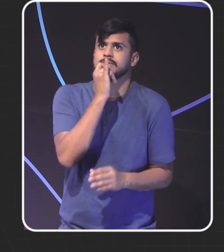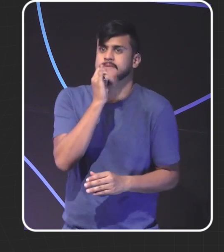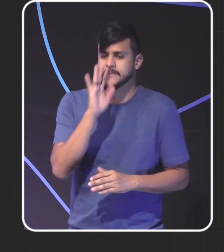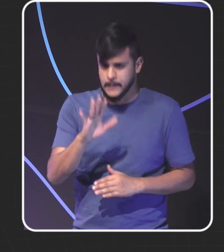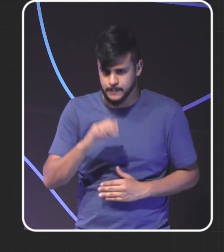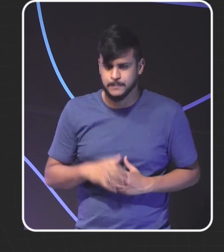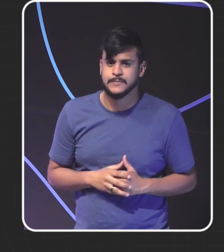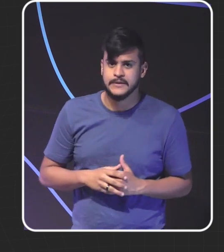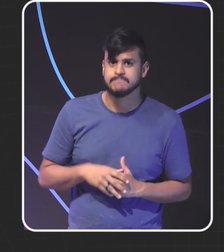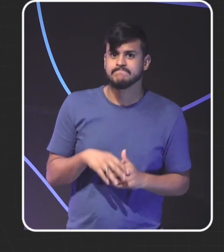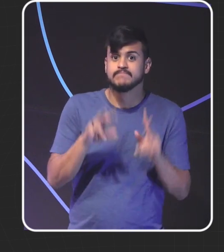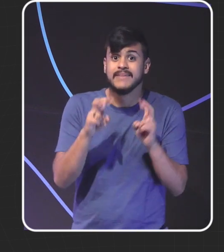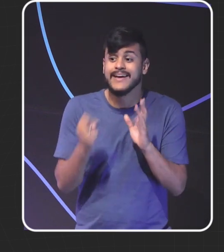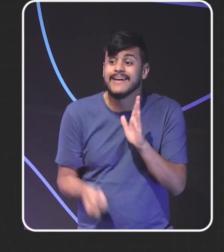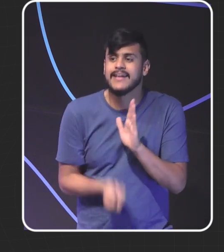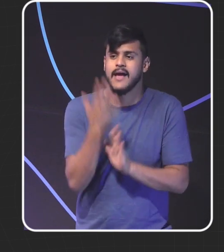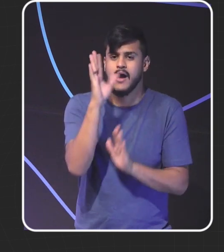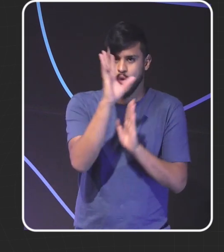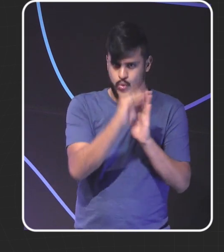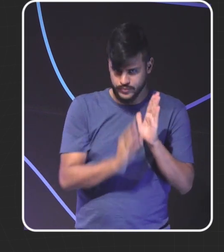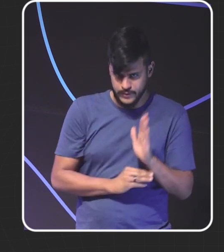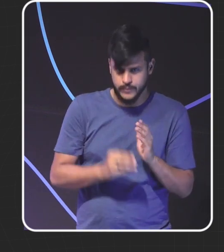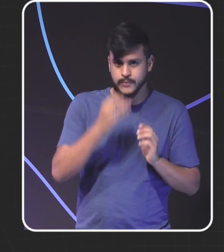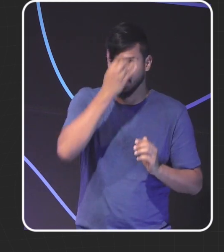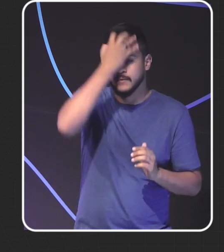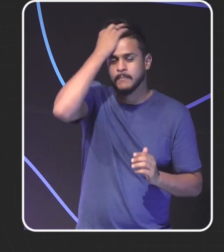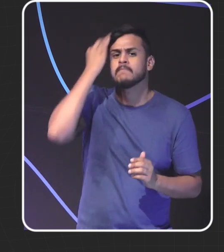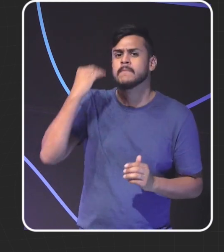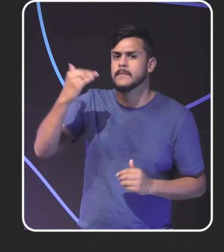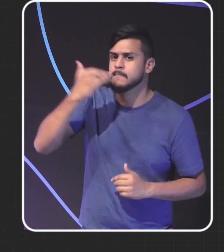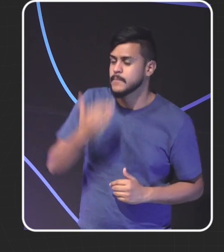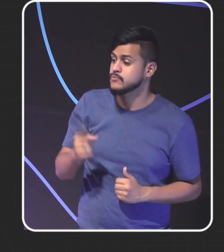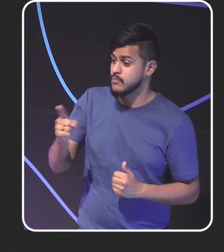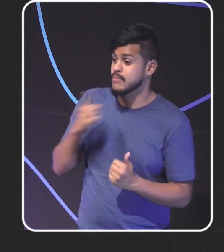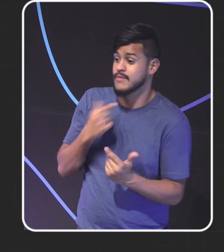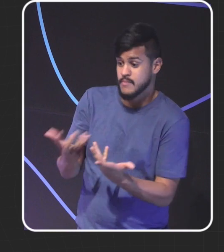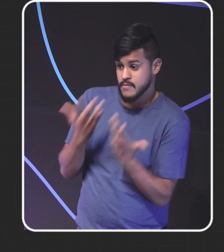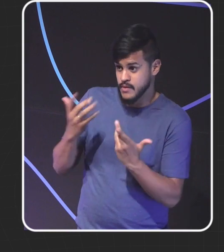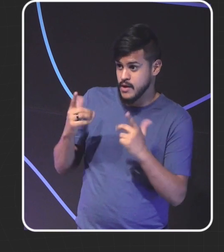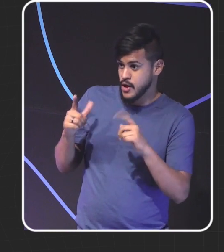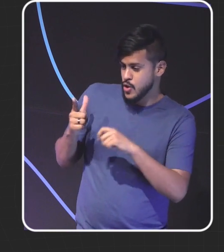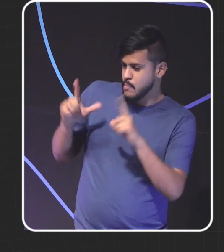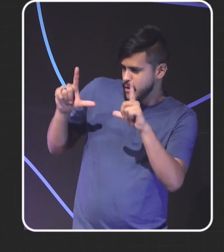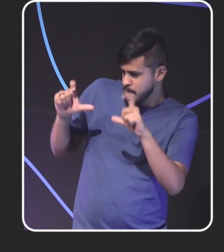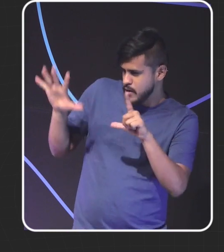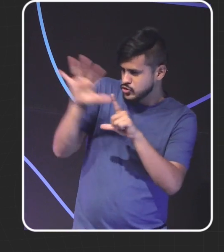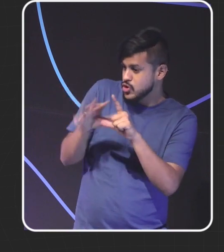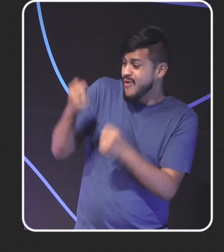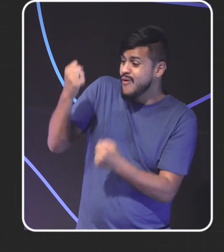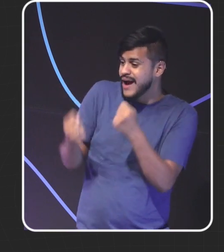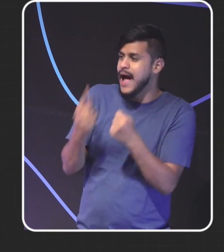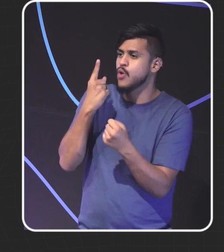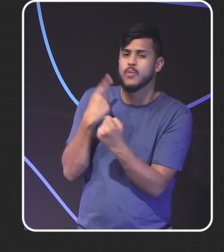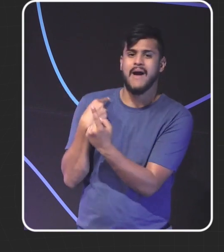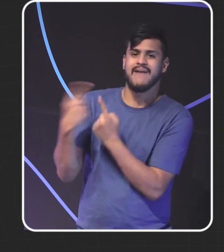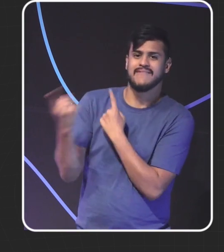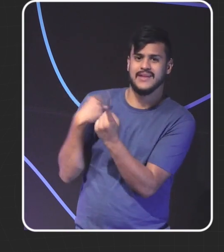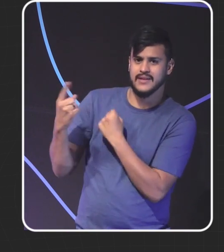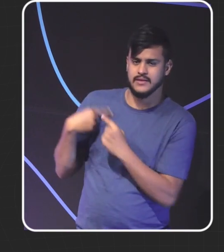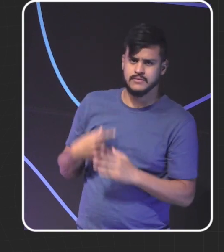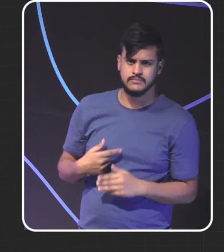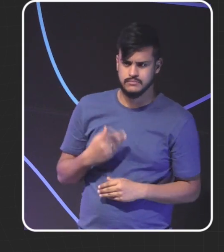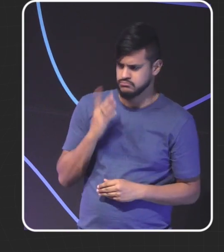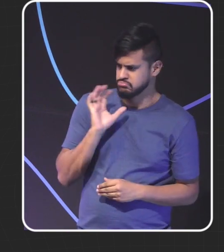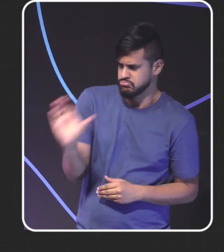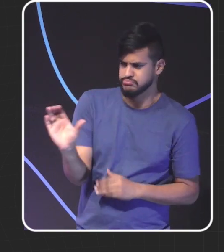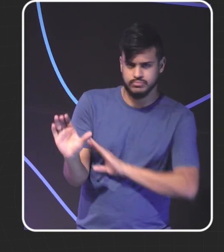Nesse processo de criação de conteúdo. Se você pedir, eu quero uma imagem de um carro numa avenida, e pedir só isso,